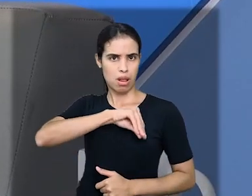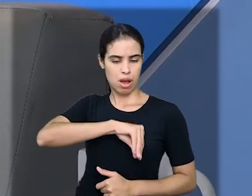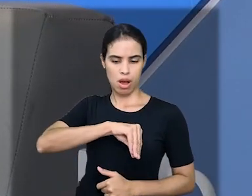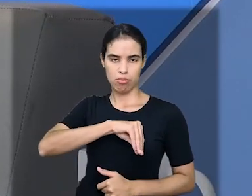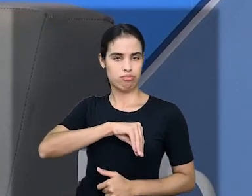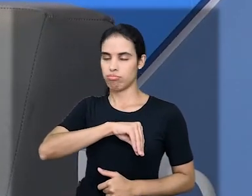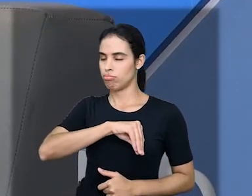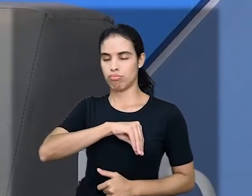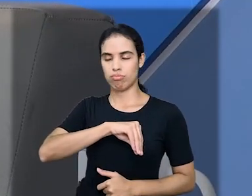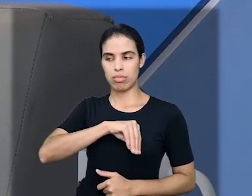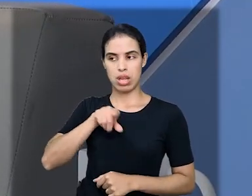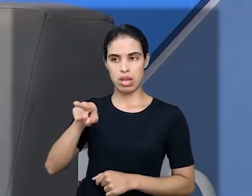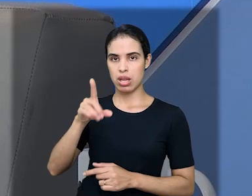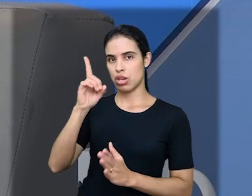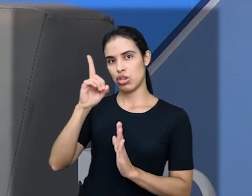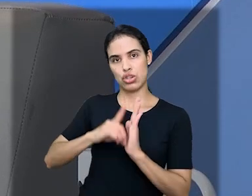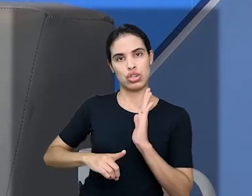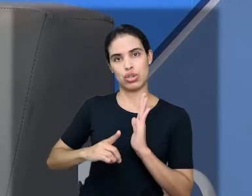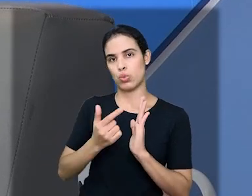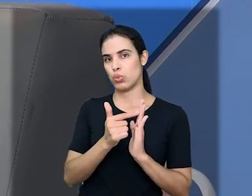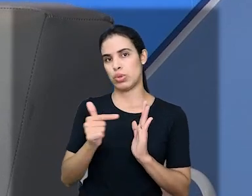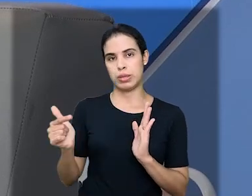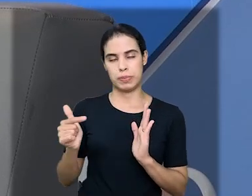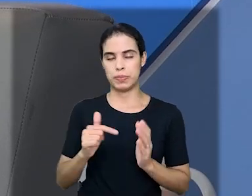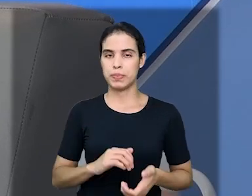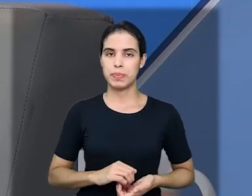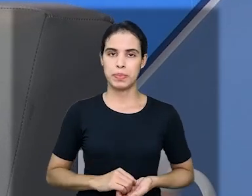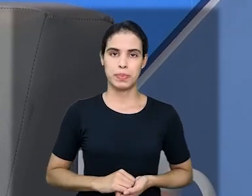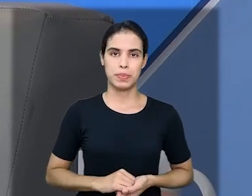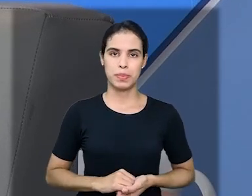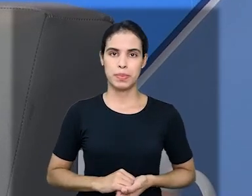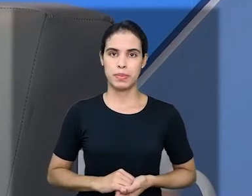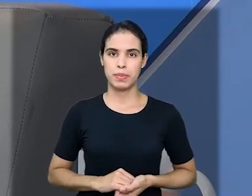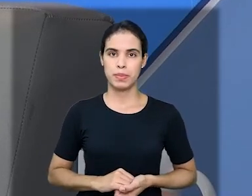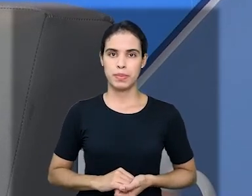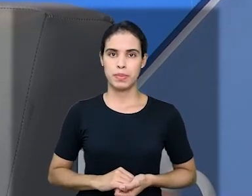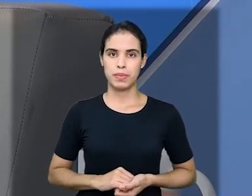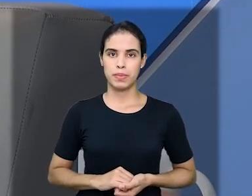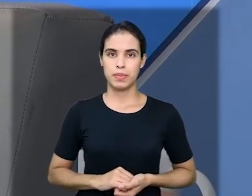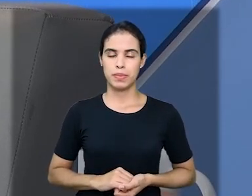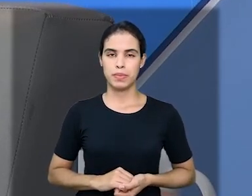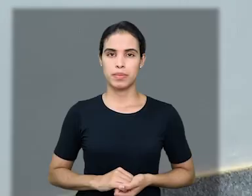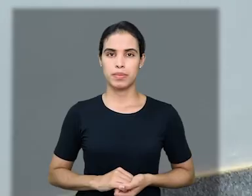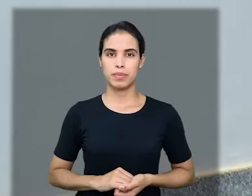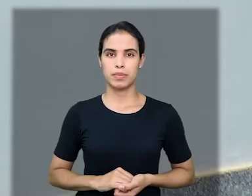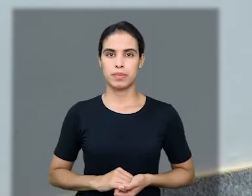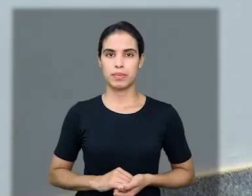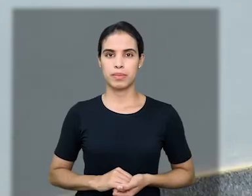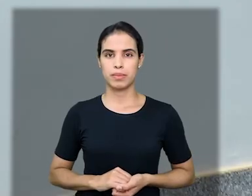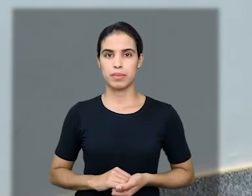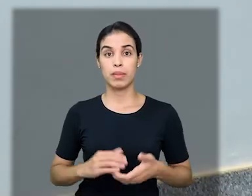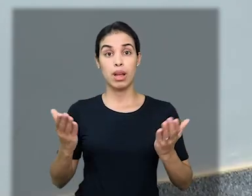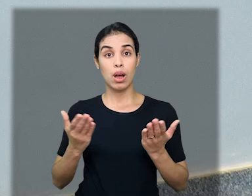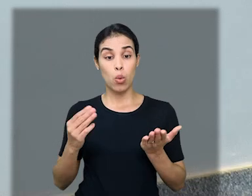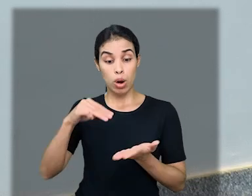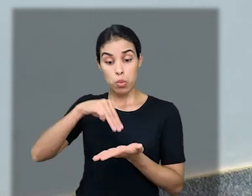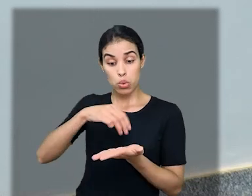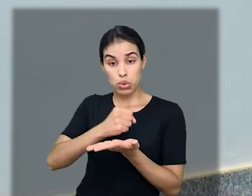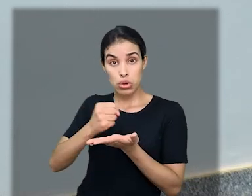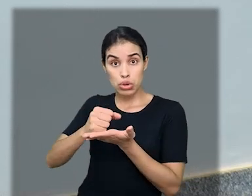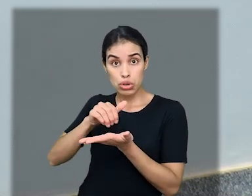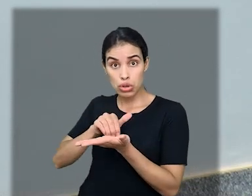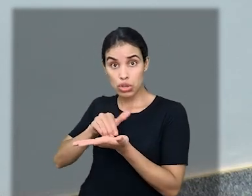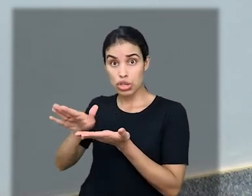proporcional, não é direito daquele empregado que recebeu a dispensa por justa causa. Vamos falar agora da justa causa